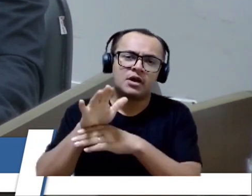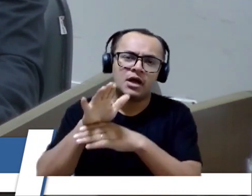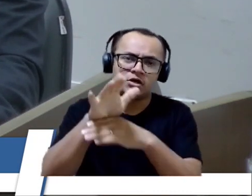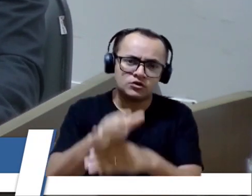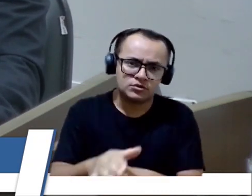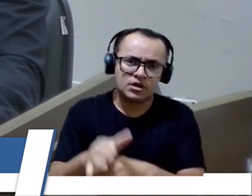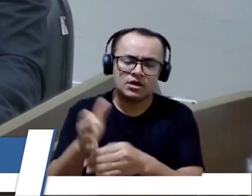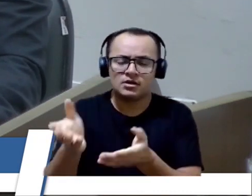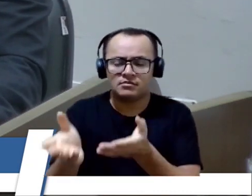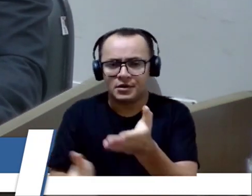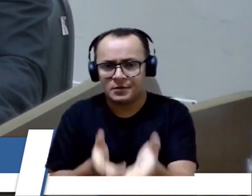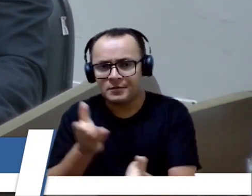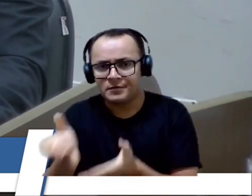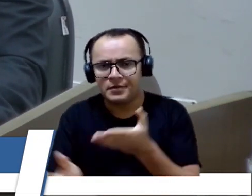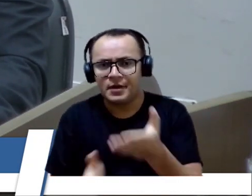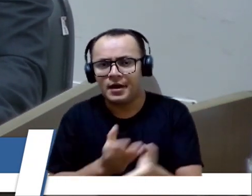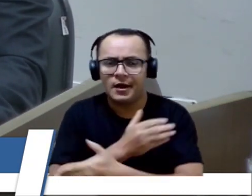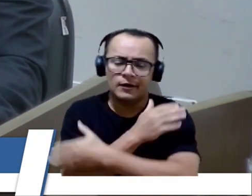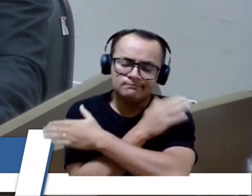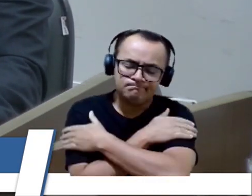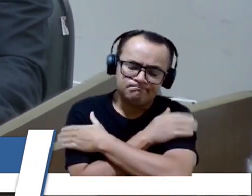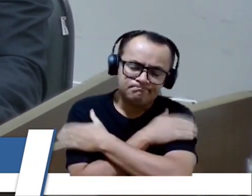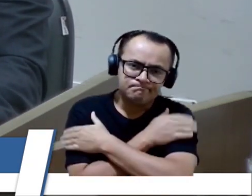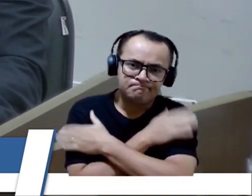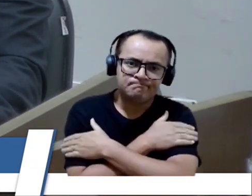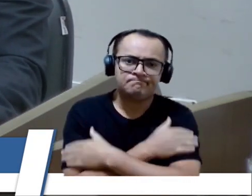te abraçar